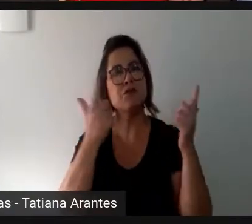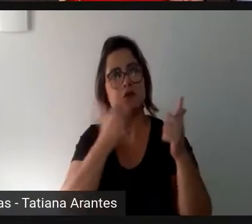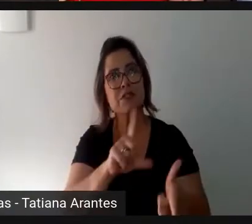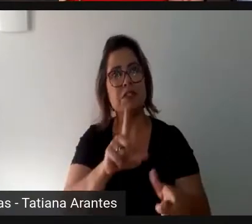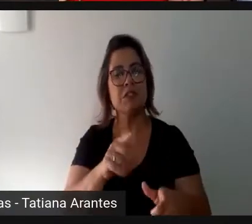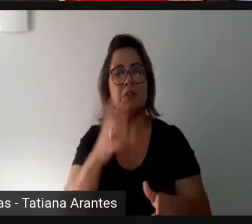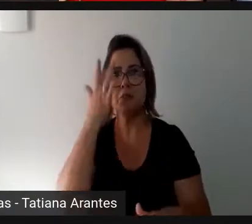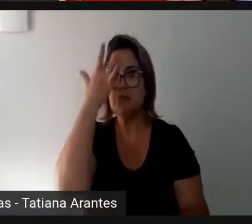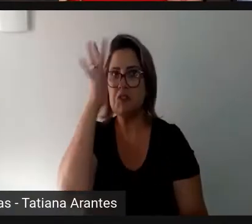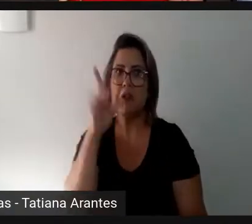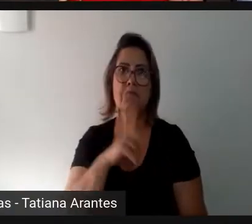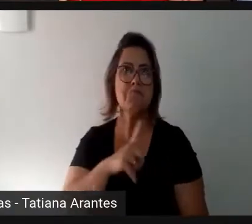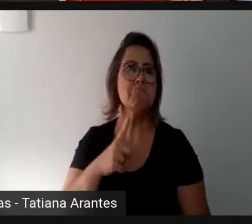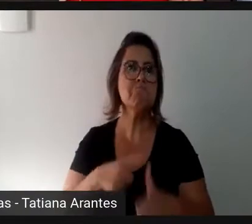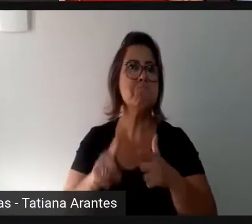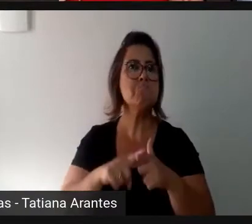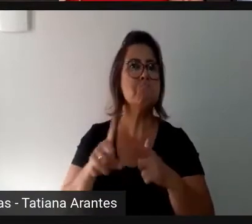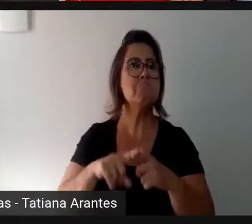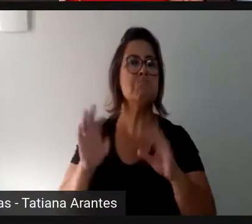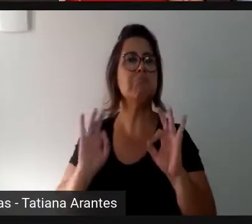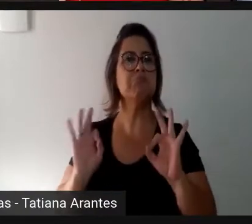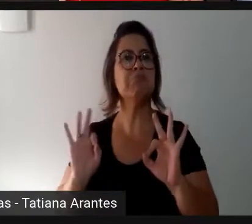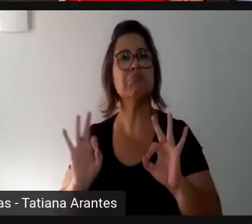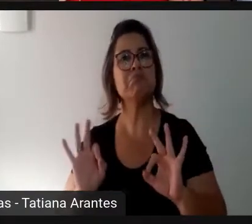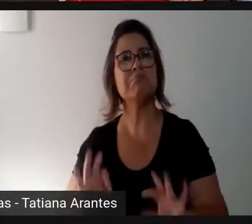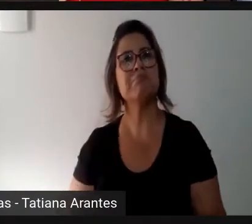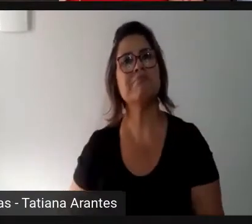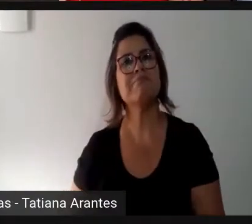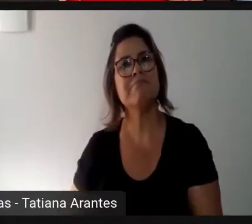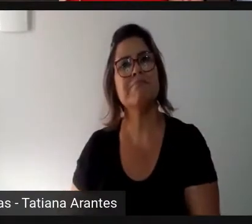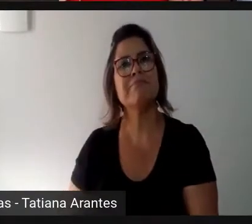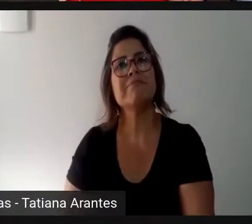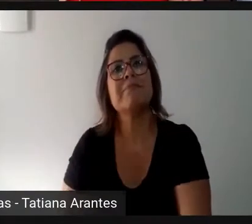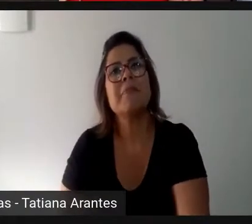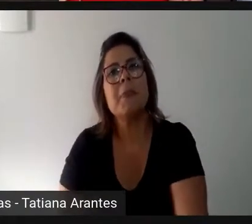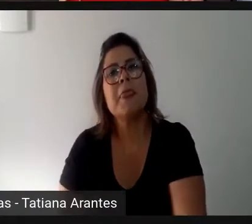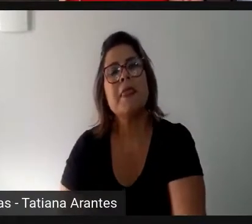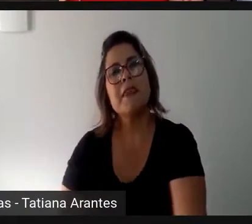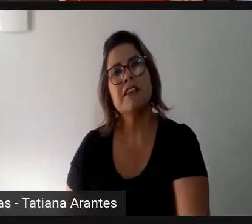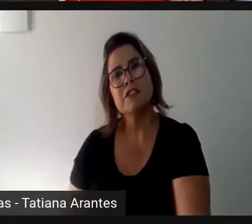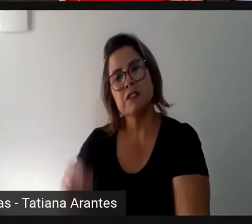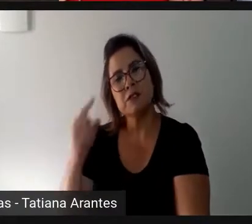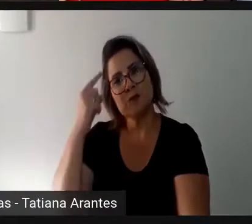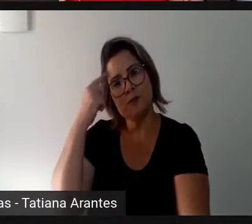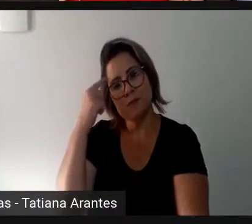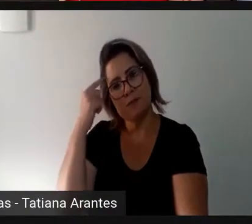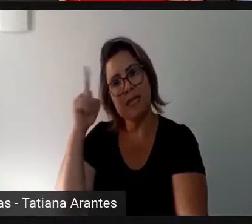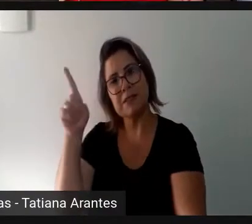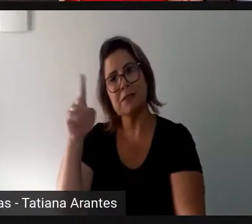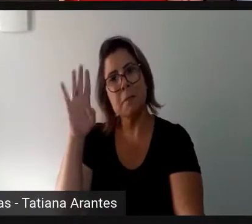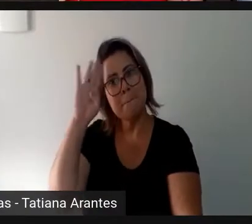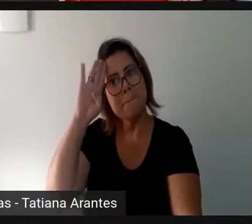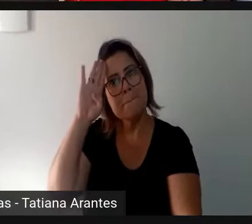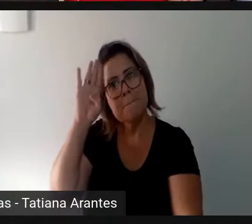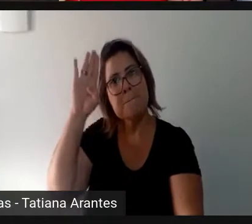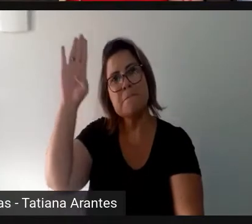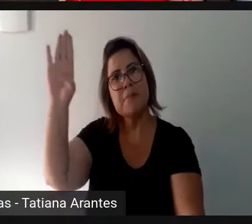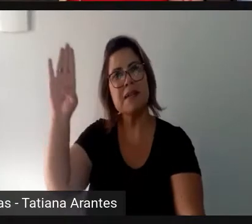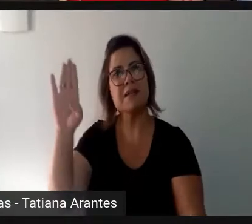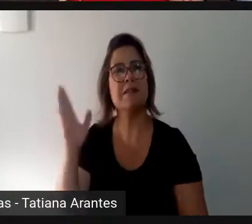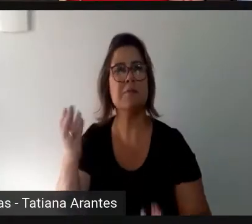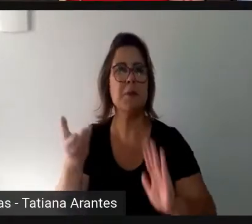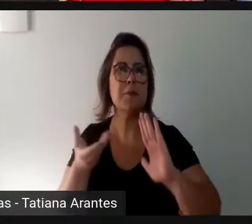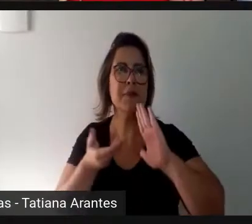problema. Eu acho também, eu penso de forma republicana, assim. Na República, eu acho que principalmente a Câmara. Uhum. Veja,